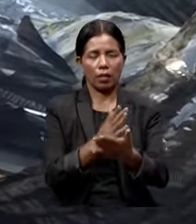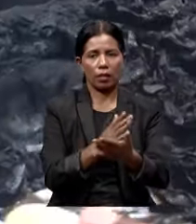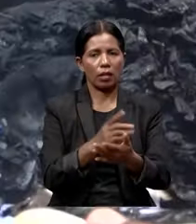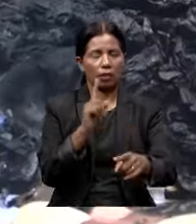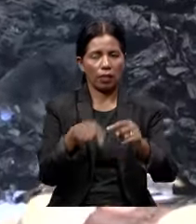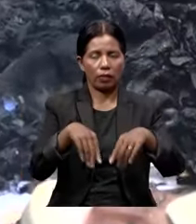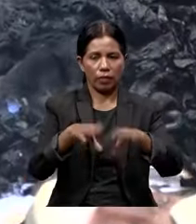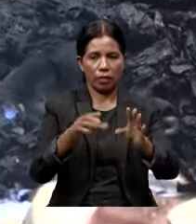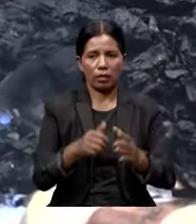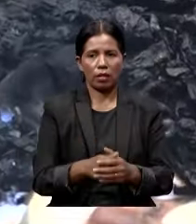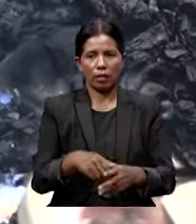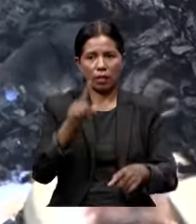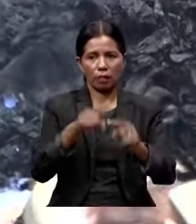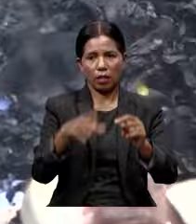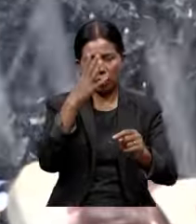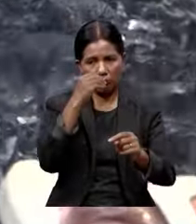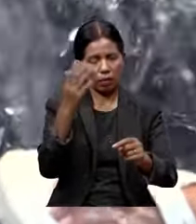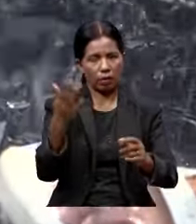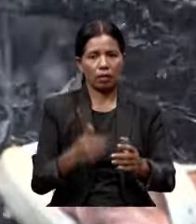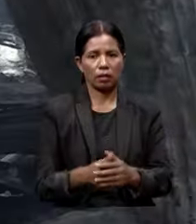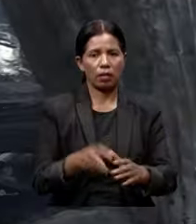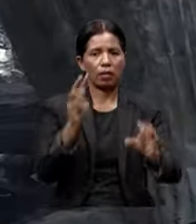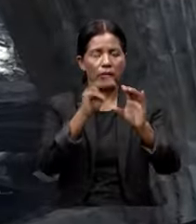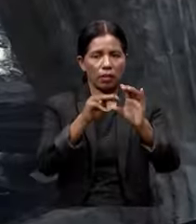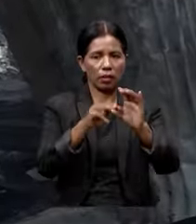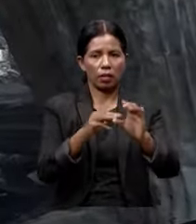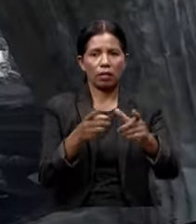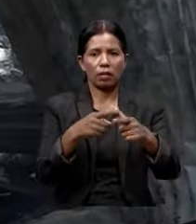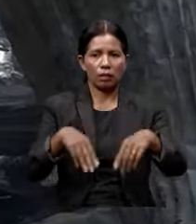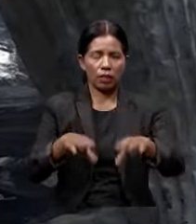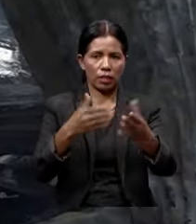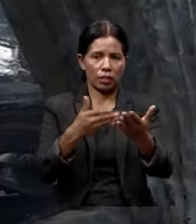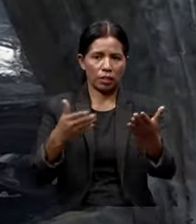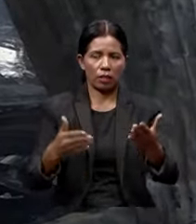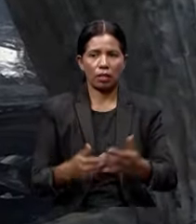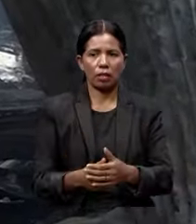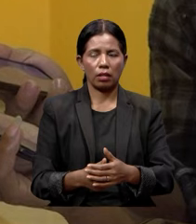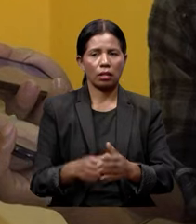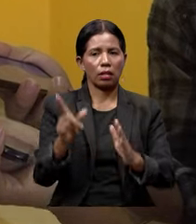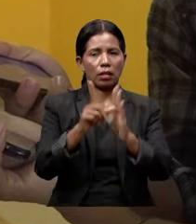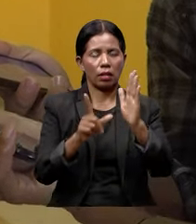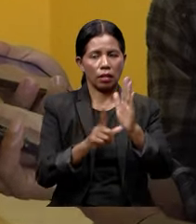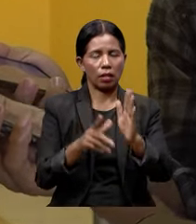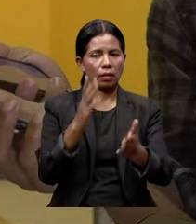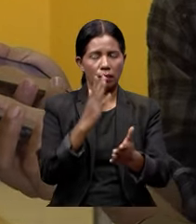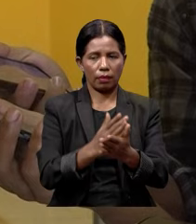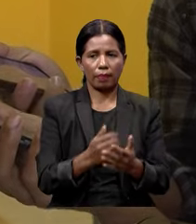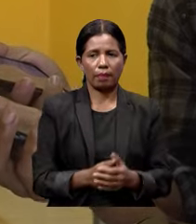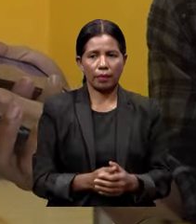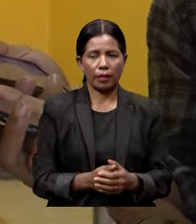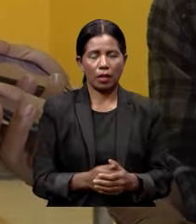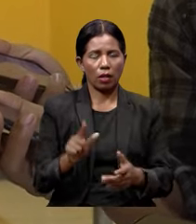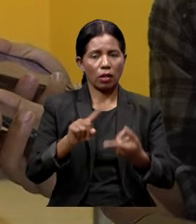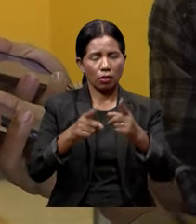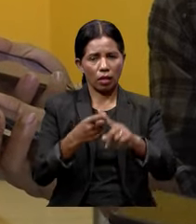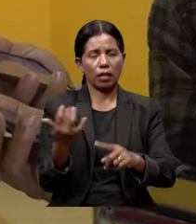né, laveriana, o mercado, depois de fama sangue, lei bando. E muita tênis, colegas da